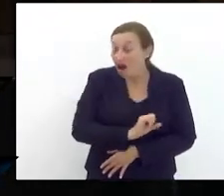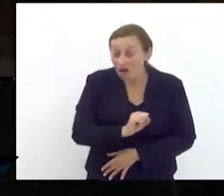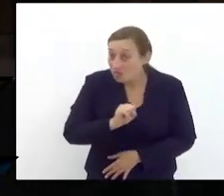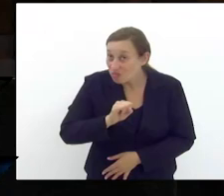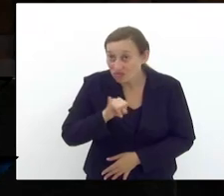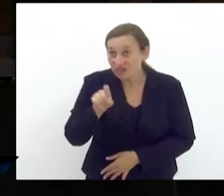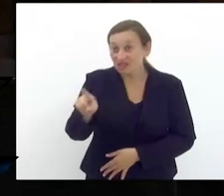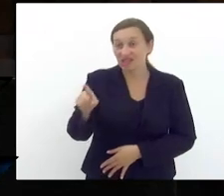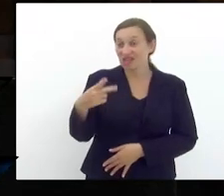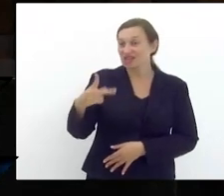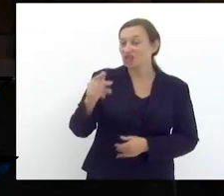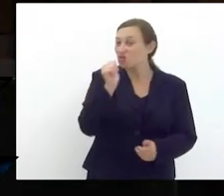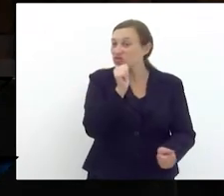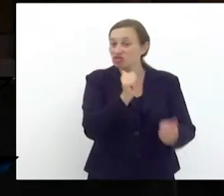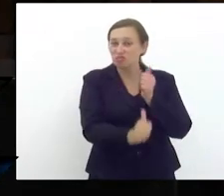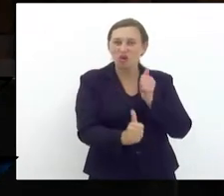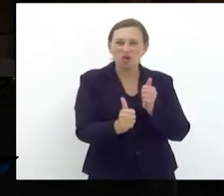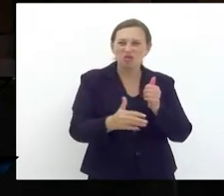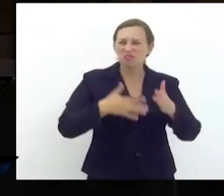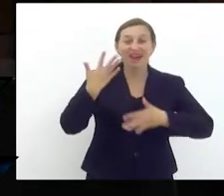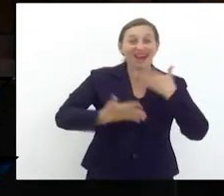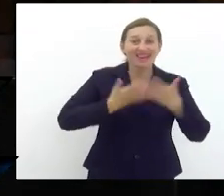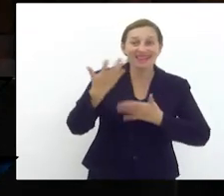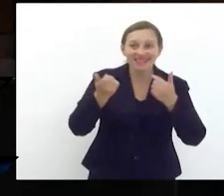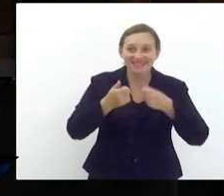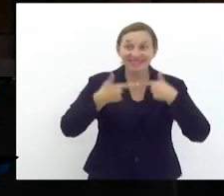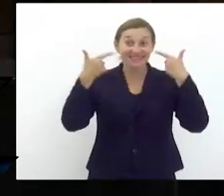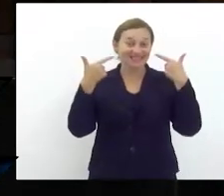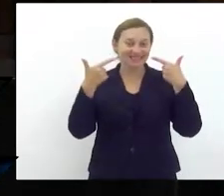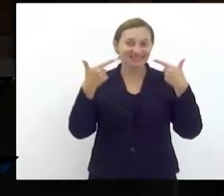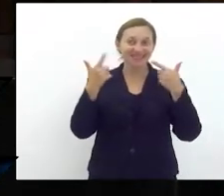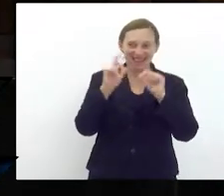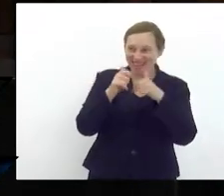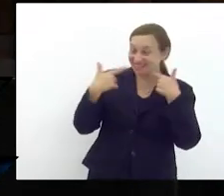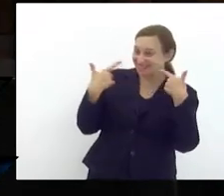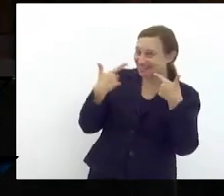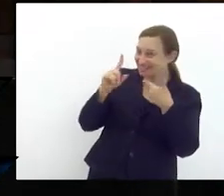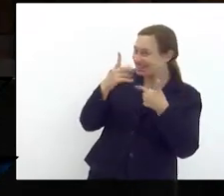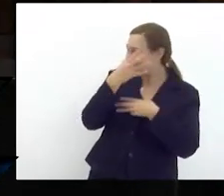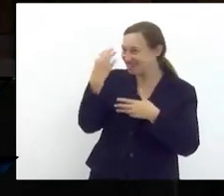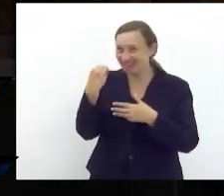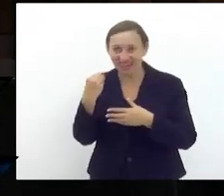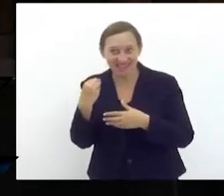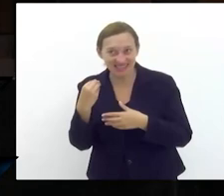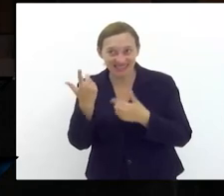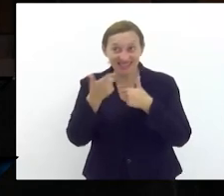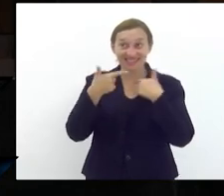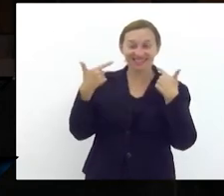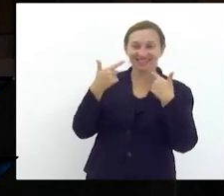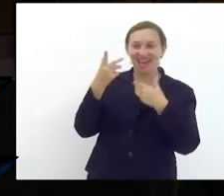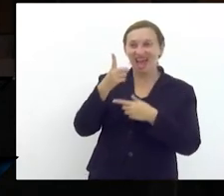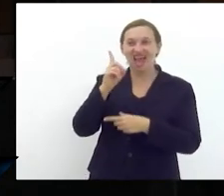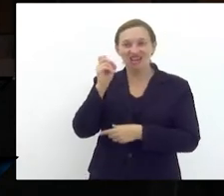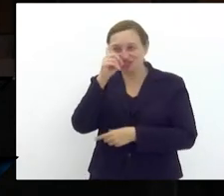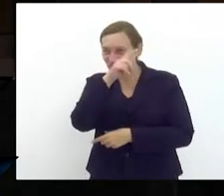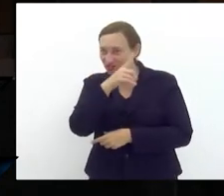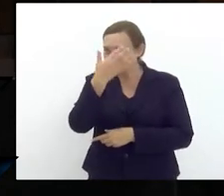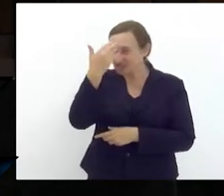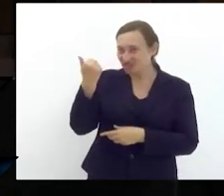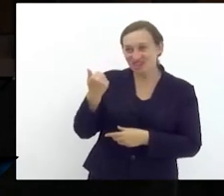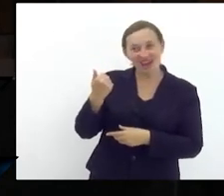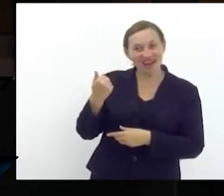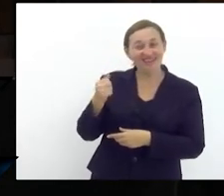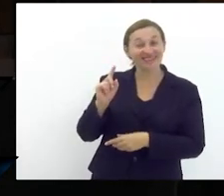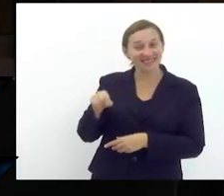futebol pela tua alegria pelo teu sorriso e esse sorriso aí irmão esquece sorriso é difícil tirar da tua cara essa boca de